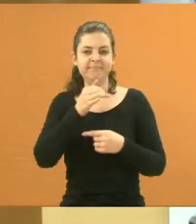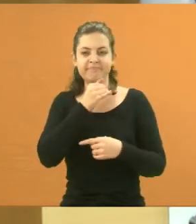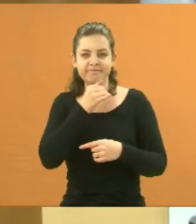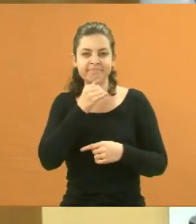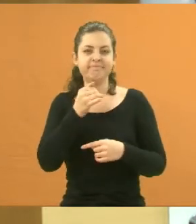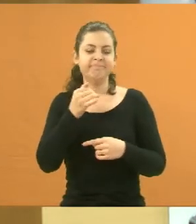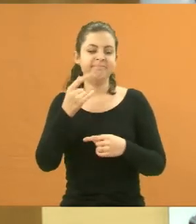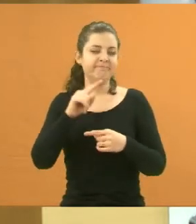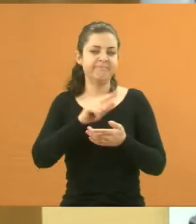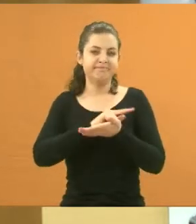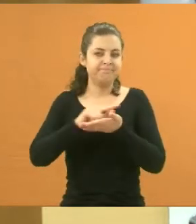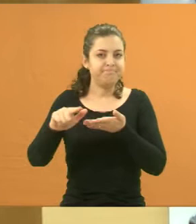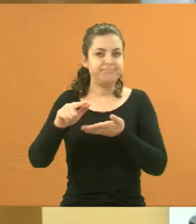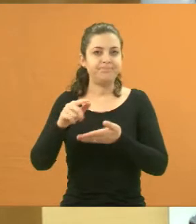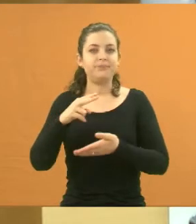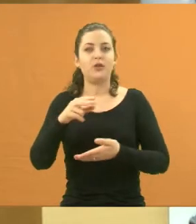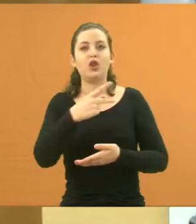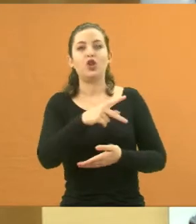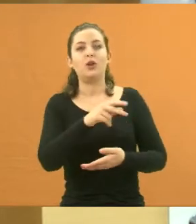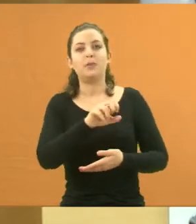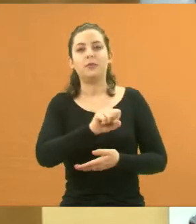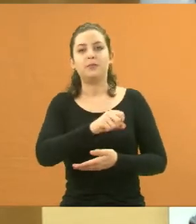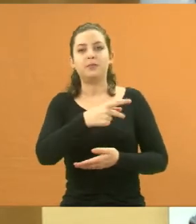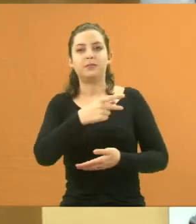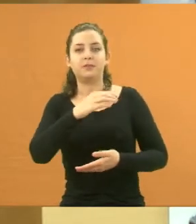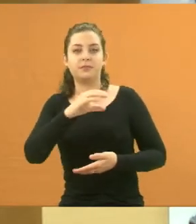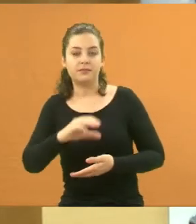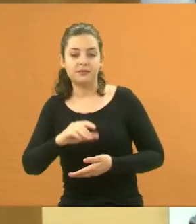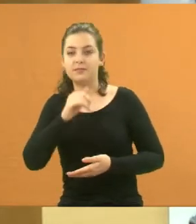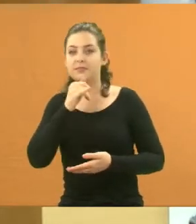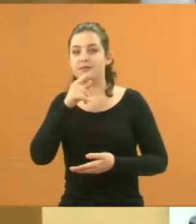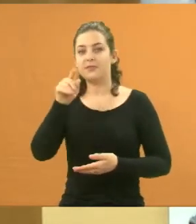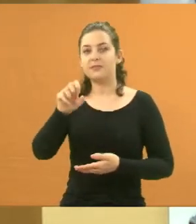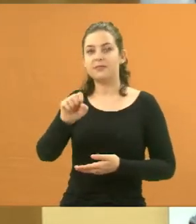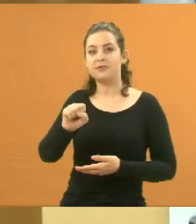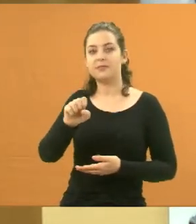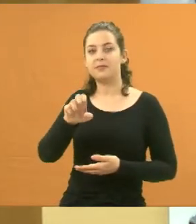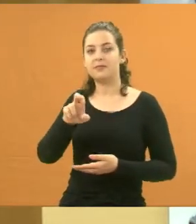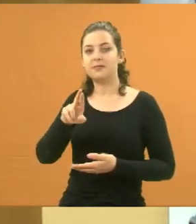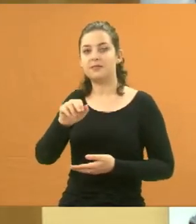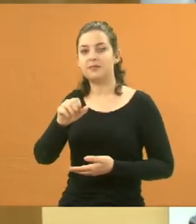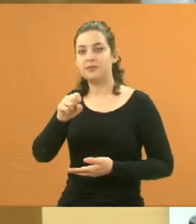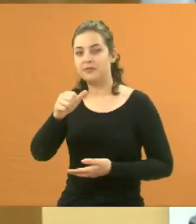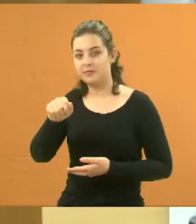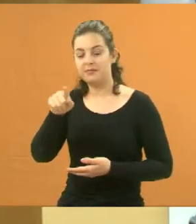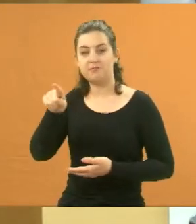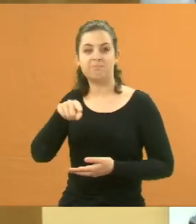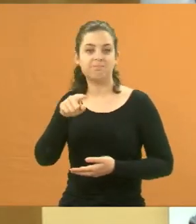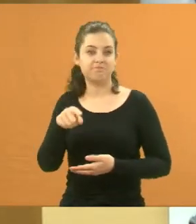você não limpou o seu terreno, seu nome não vai para o SPC, não vai para o Serasa da vida. Porque se